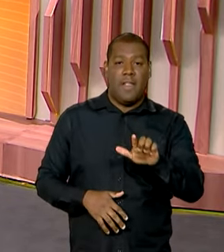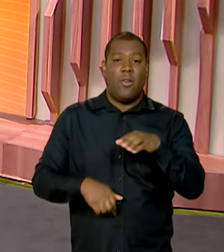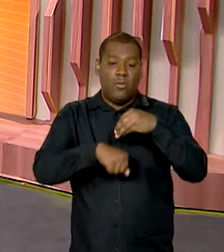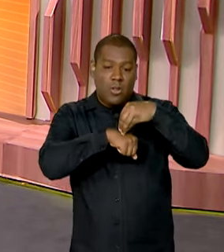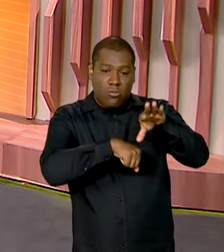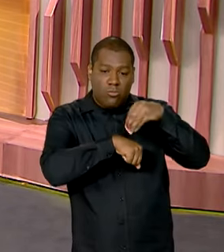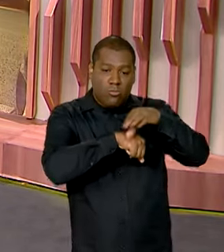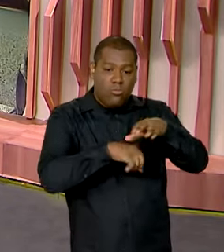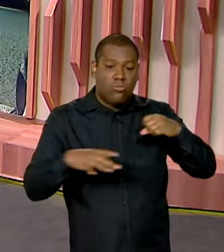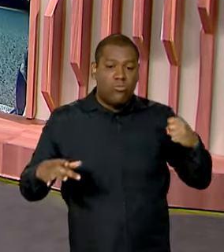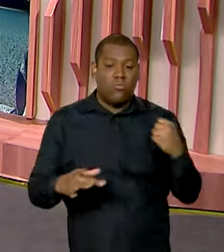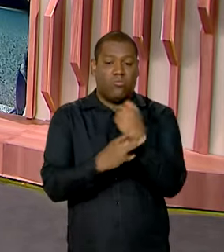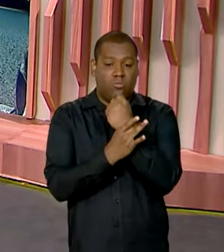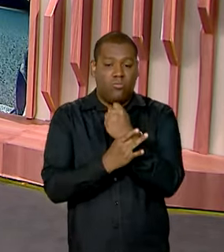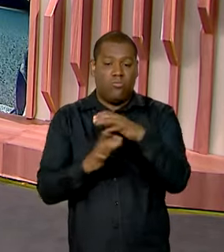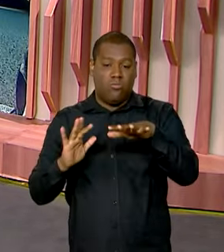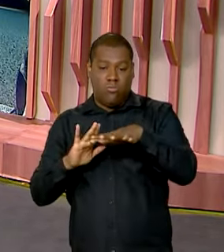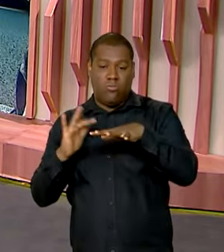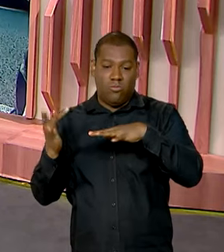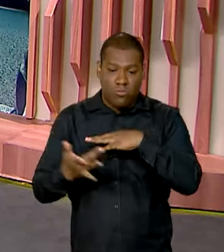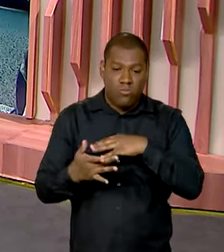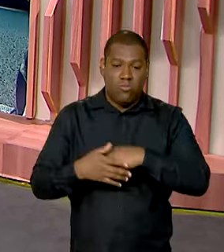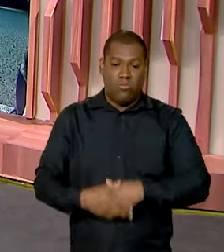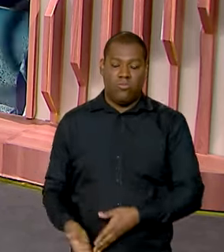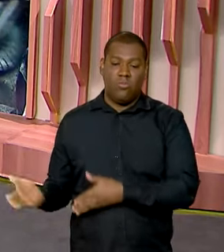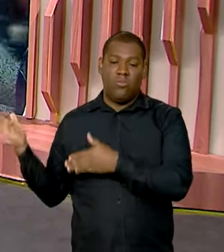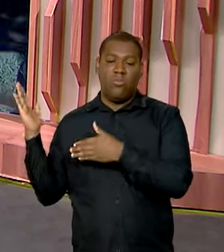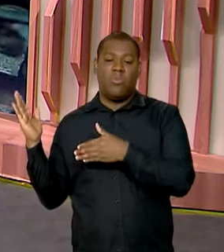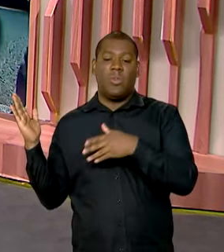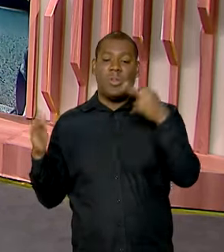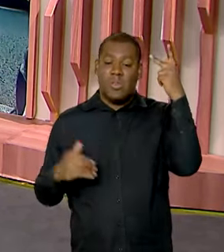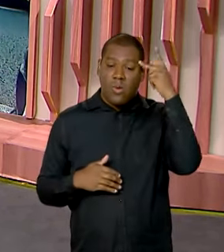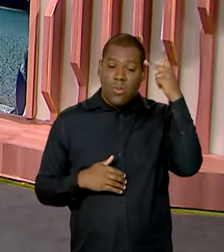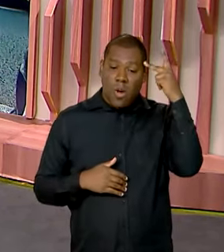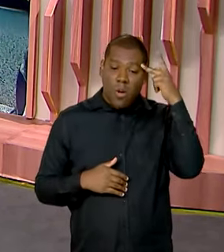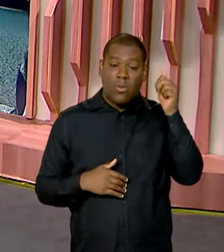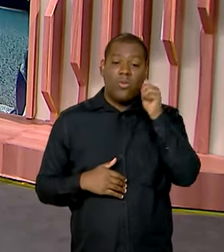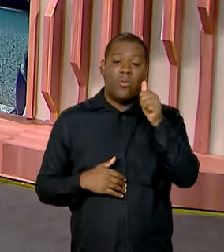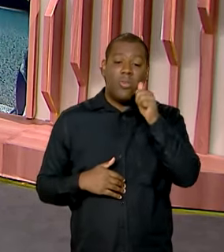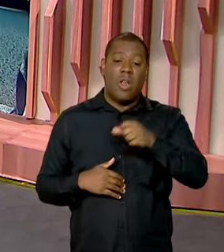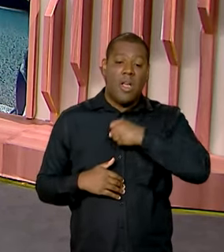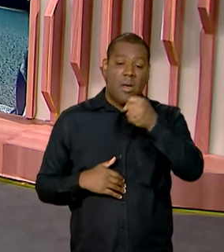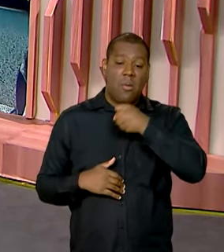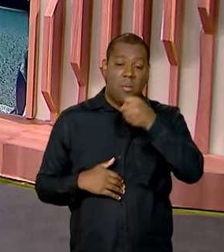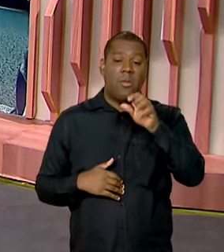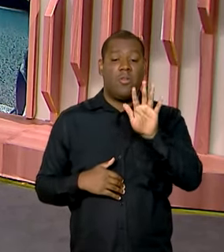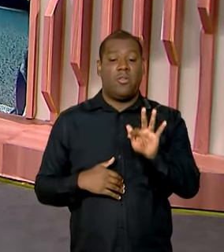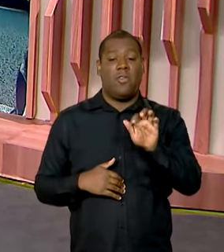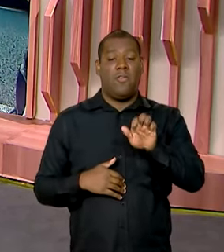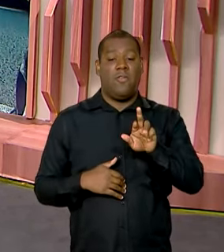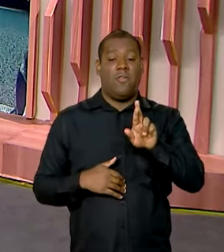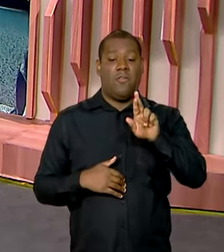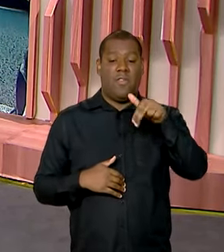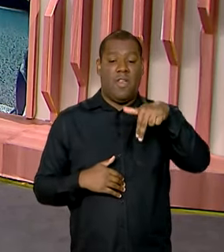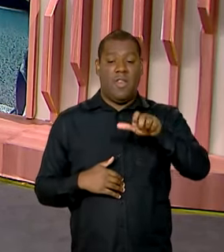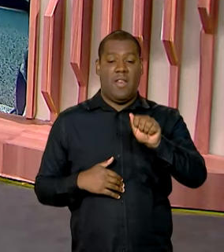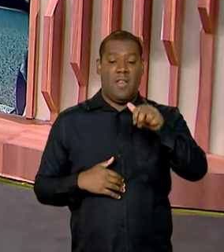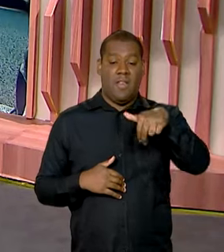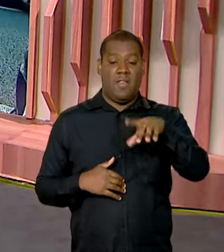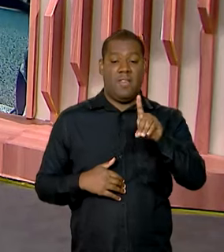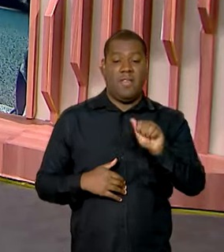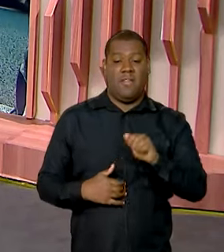sociais. De São Paulo, a repórter Fernanda Cruz nos traz outras informações. Oi, Fernanda, bom dia.